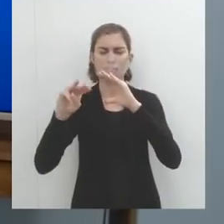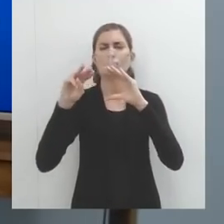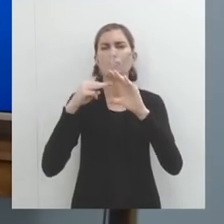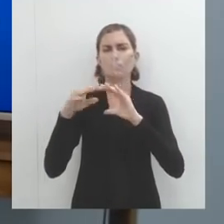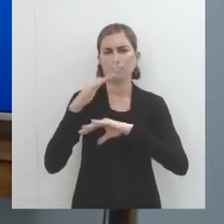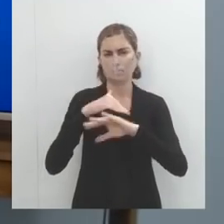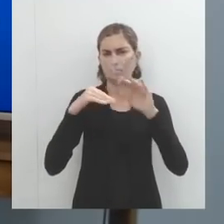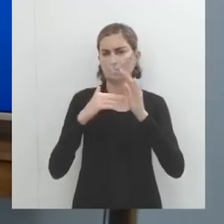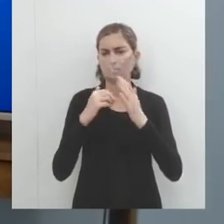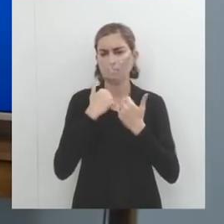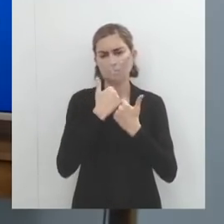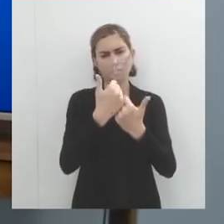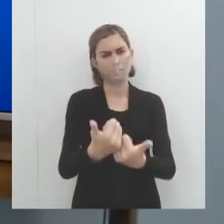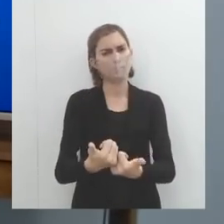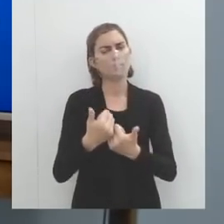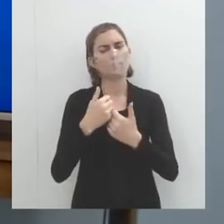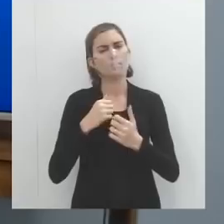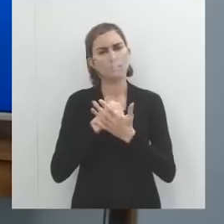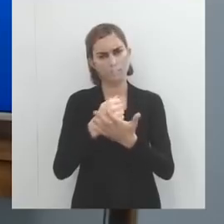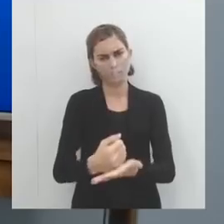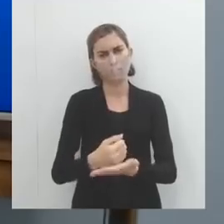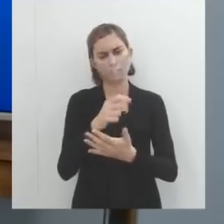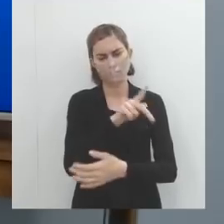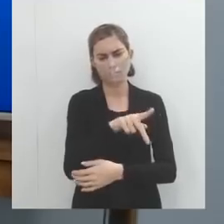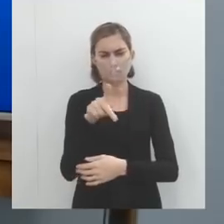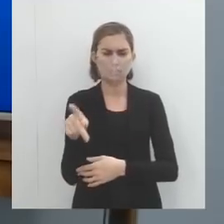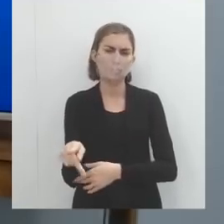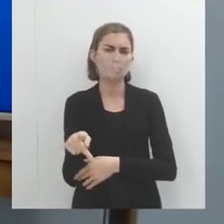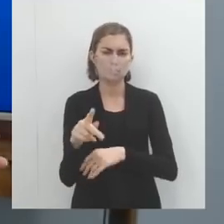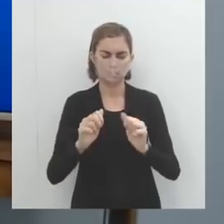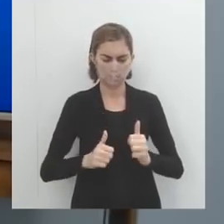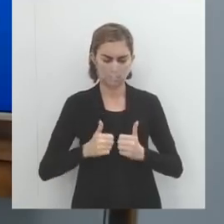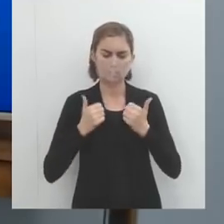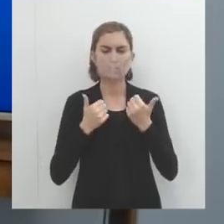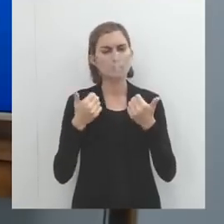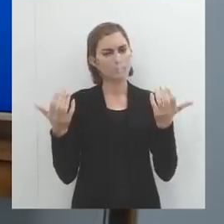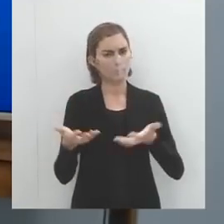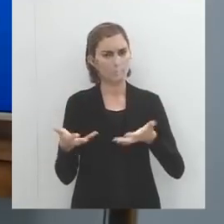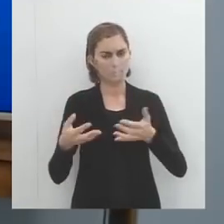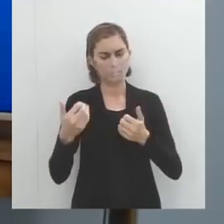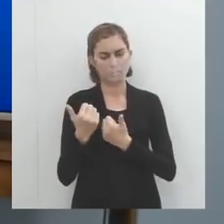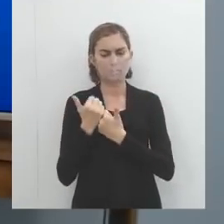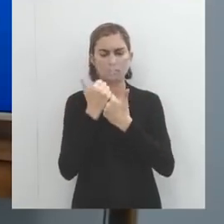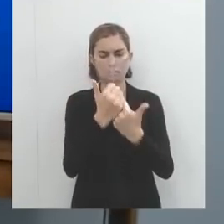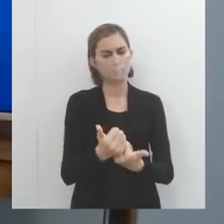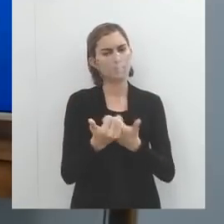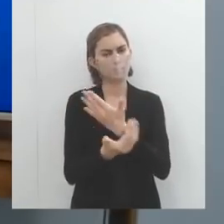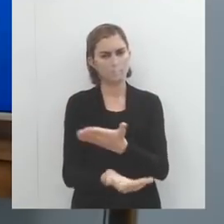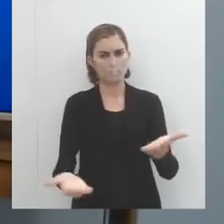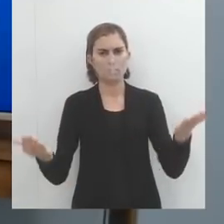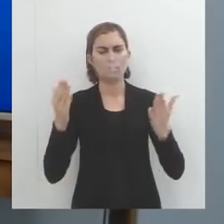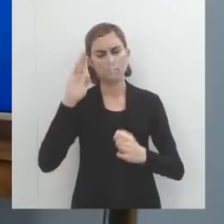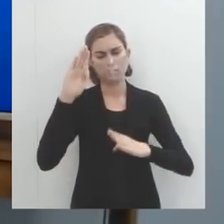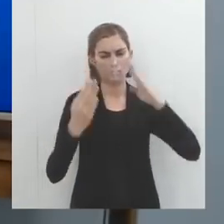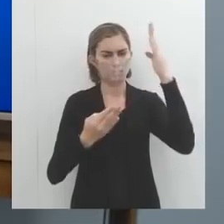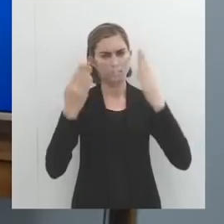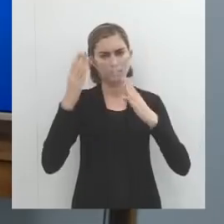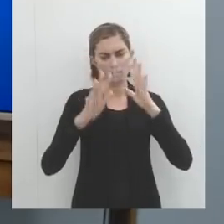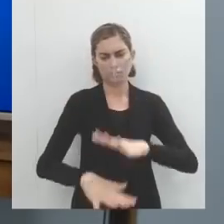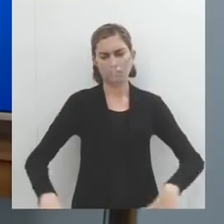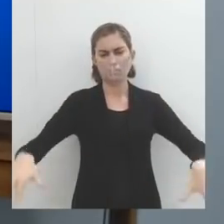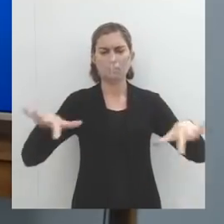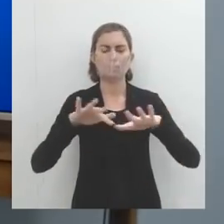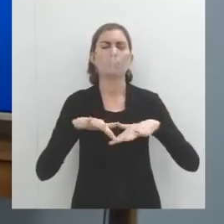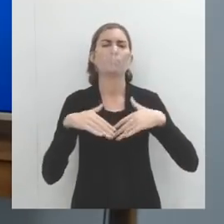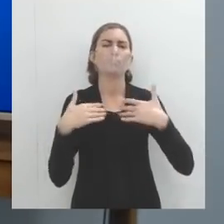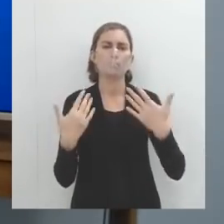de todos e pelo apoio aí de todos os professores. Eu tenho muito orgulho aqui, tá? De estar representando toda essa parte de biologia aqui da rede, tá? E